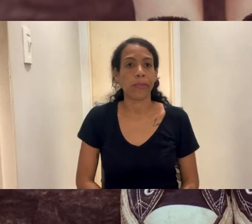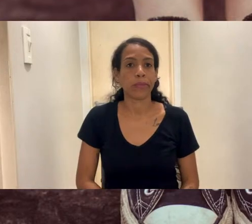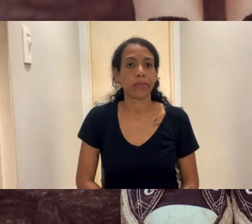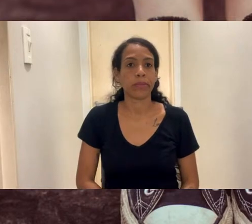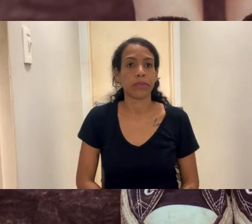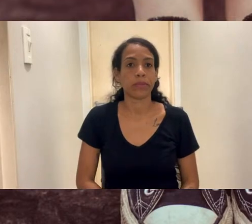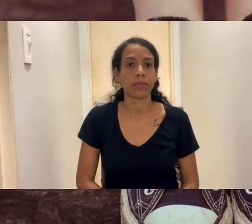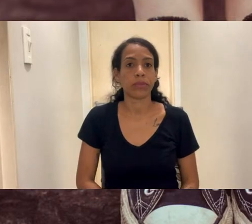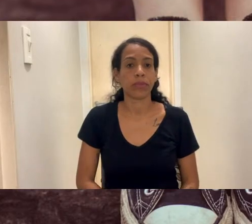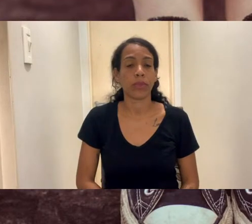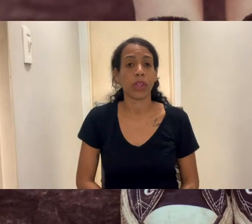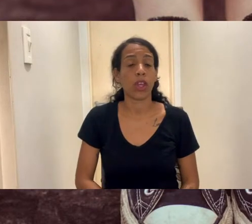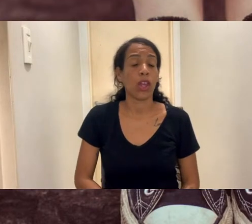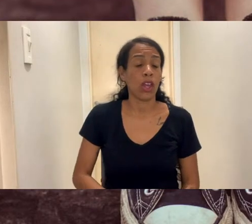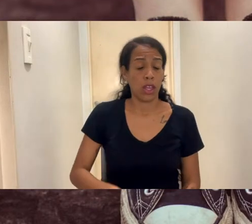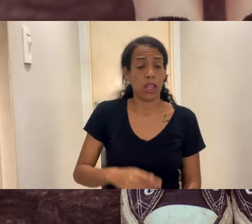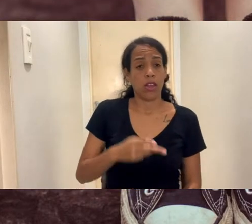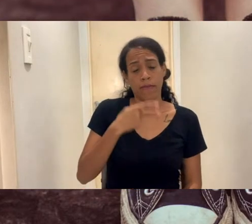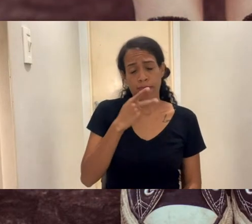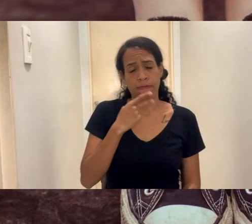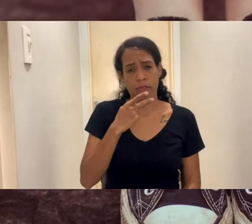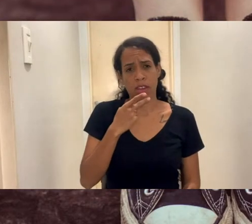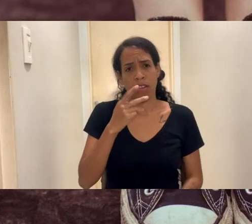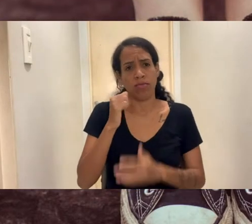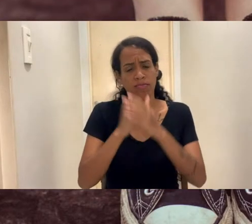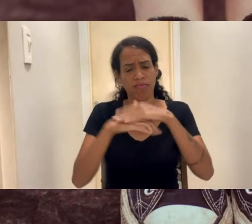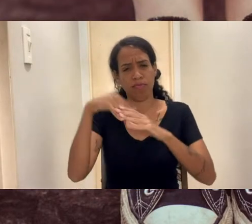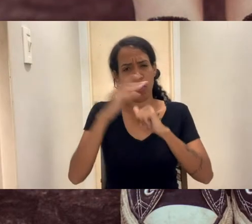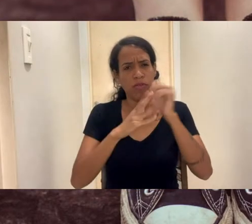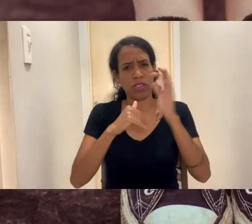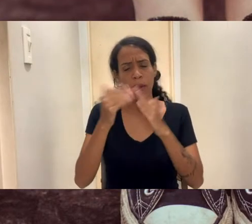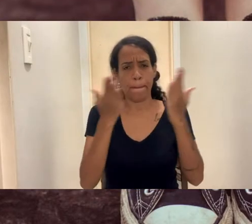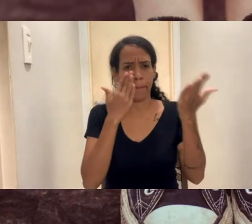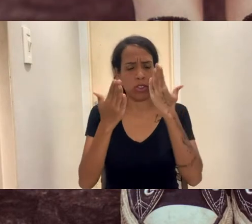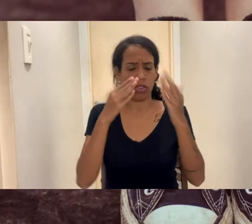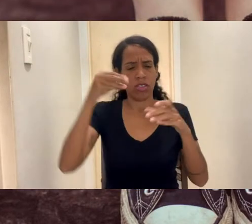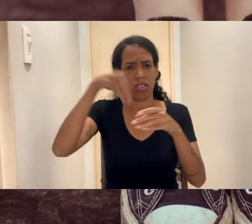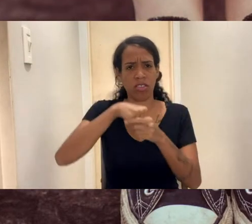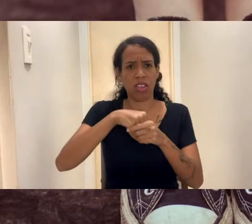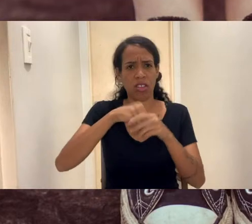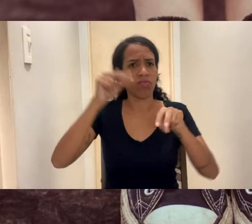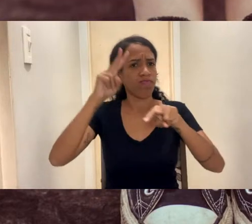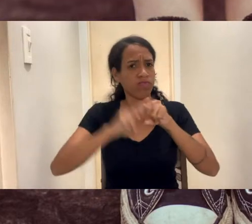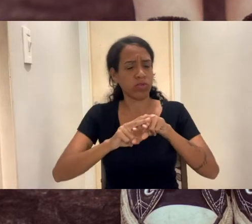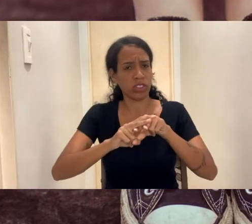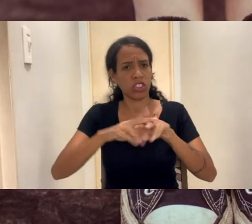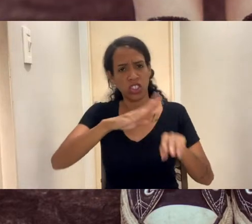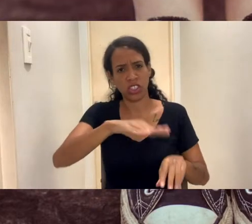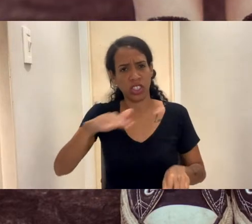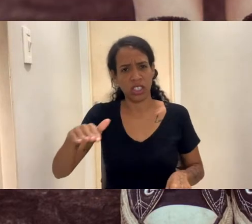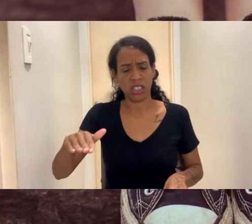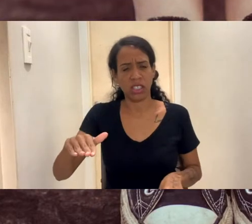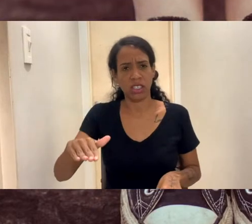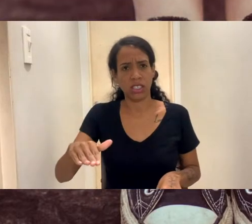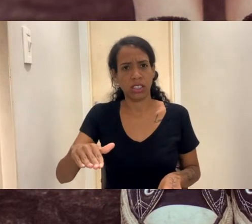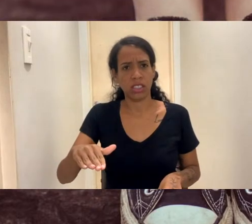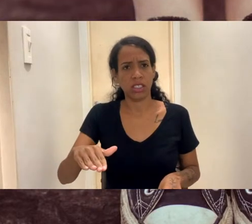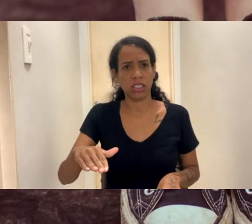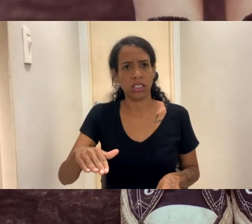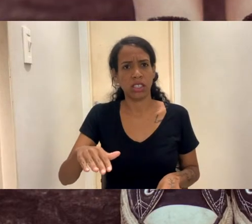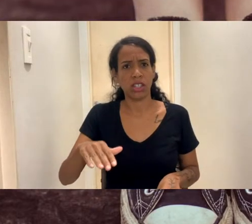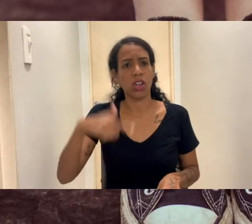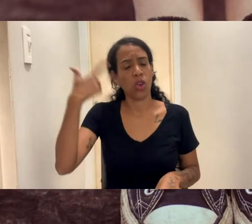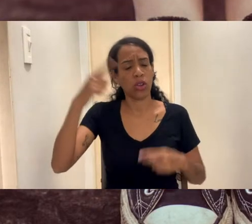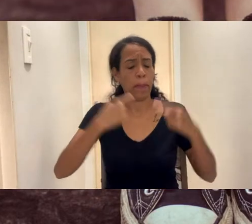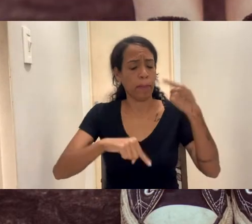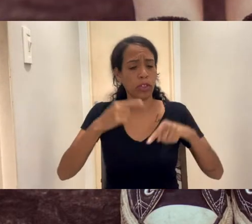Acho que quando a gente fala da atuação da psicologia nesse espaço e também nas demais